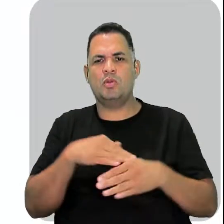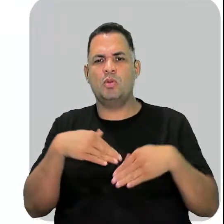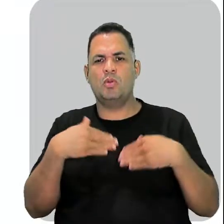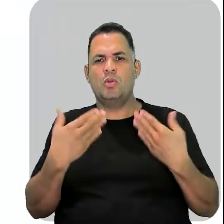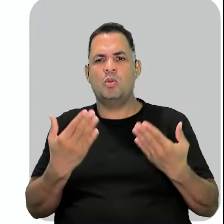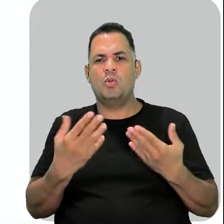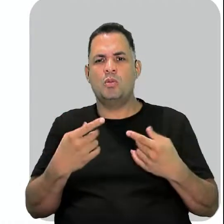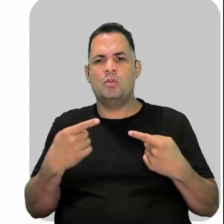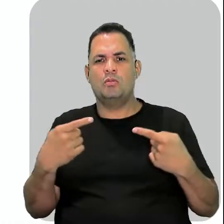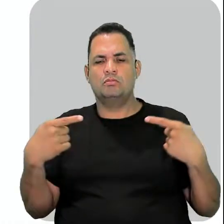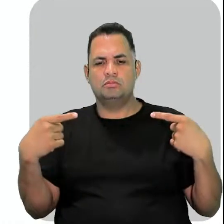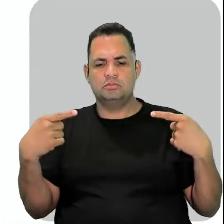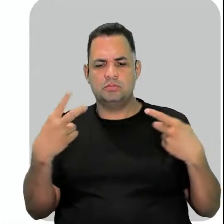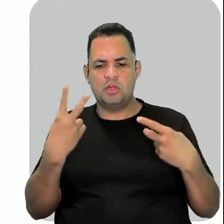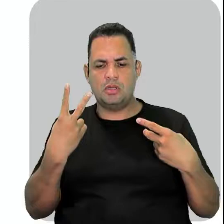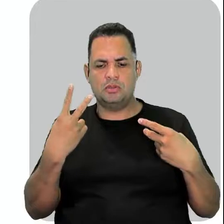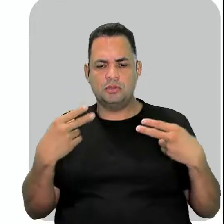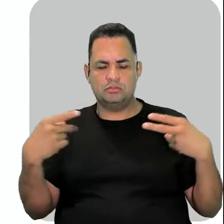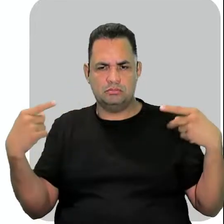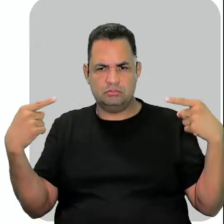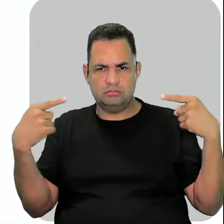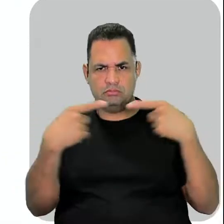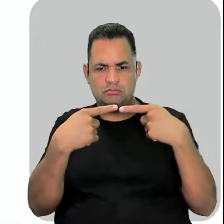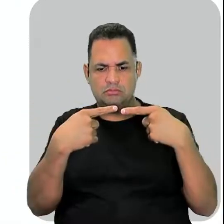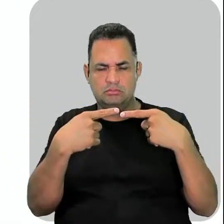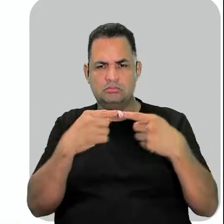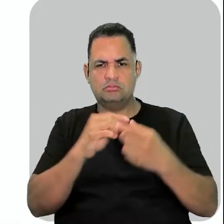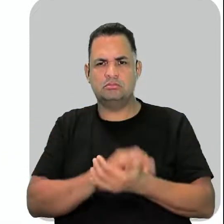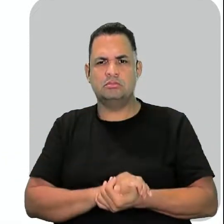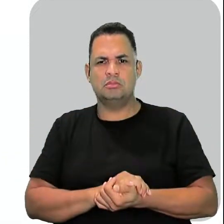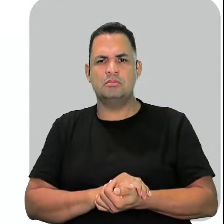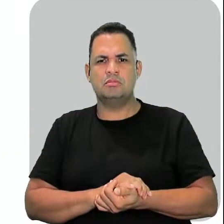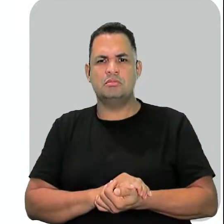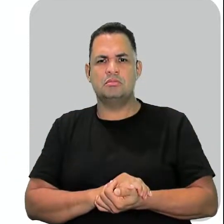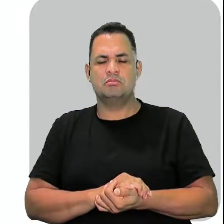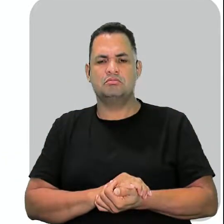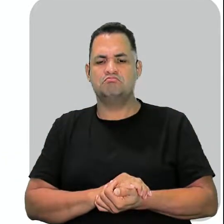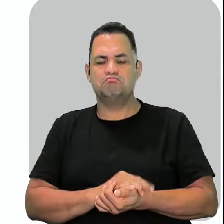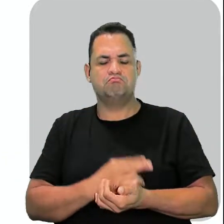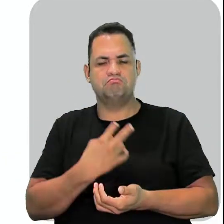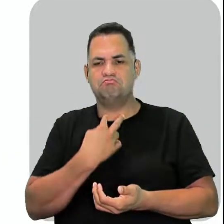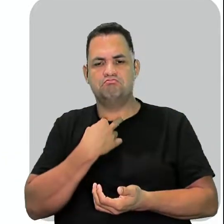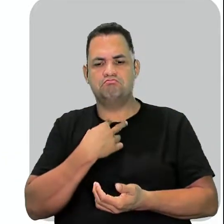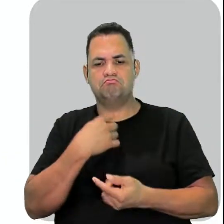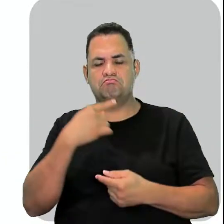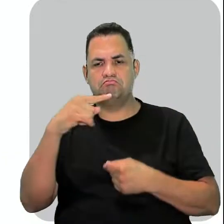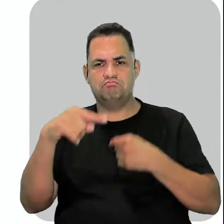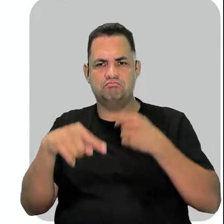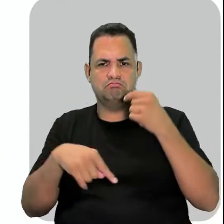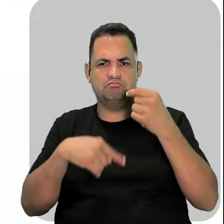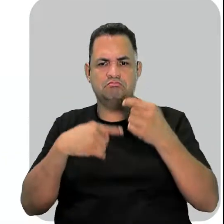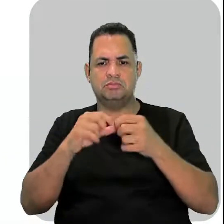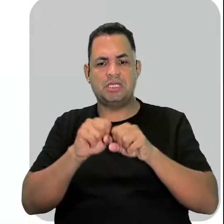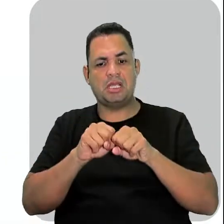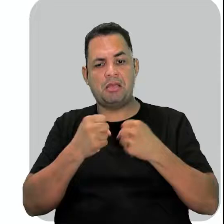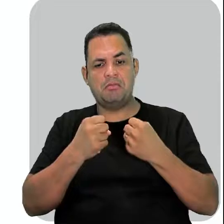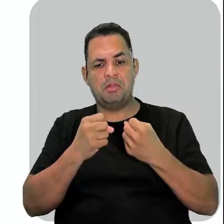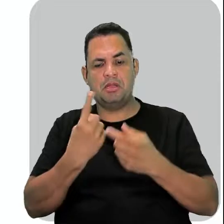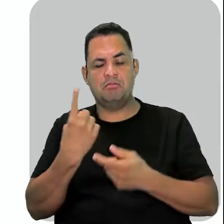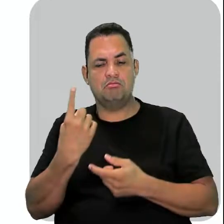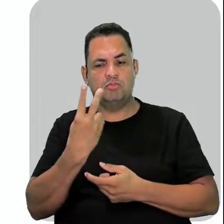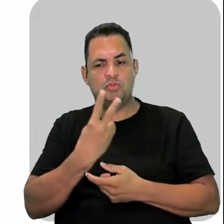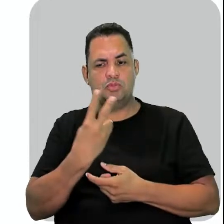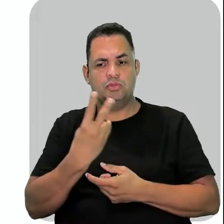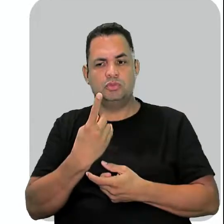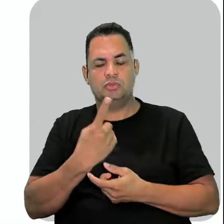você colocar dois pregos, você vai conseguir girar aquela madeira? Não vai. Só se você quebrar um dos pregos para você fazer